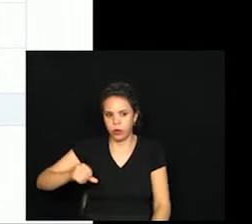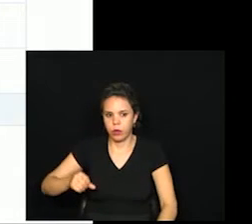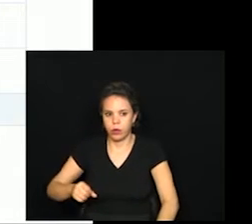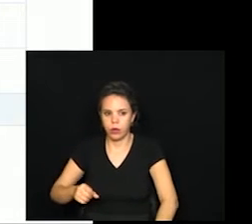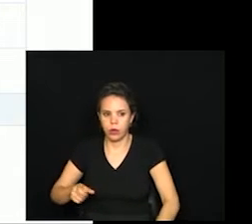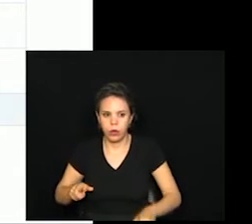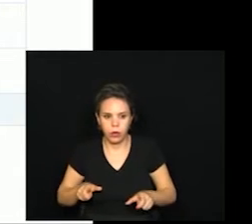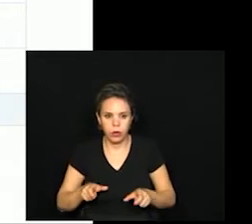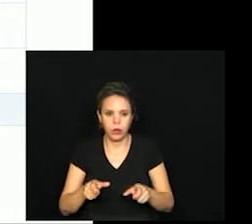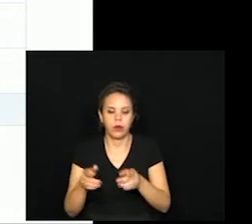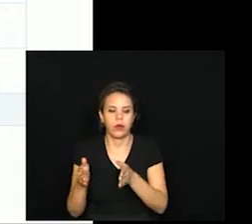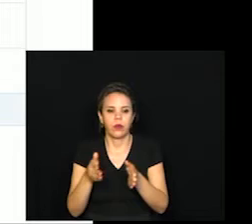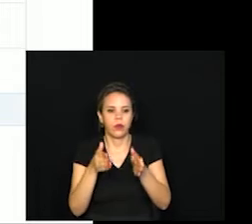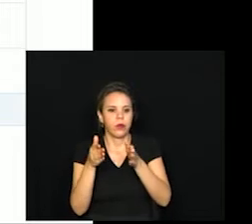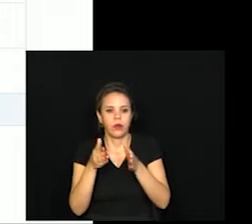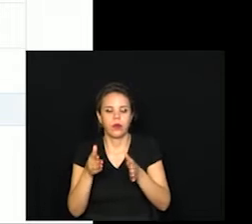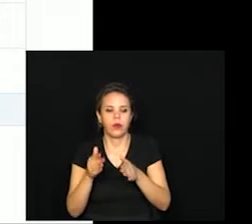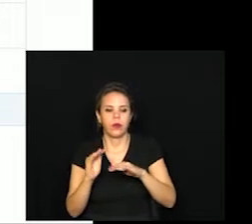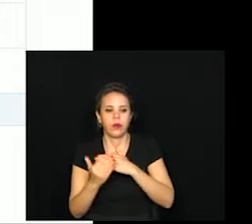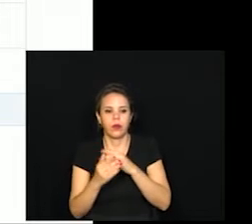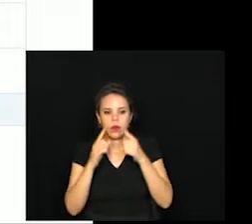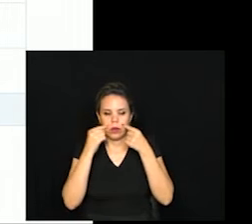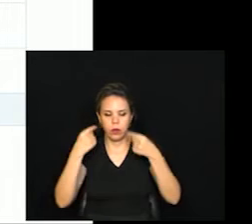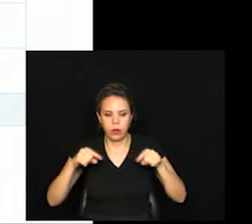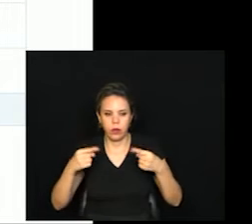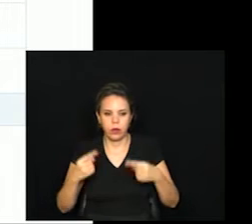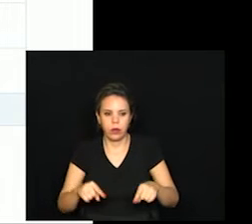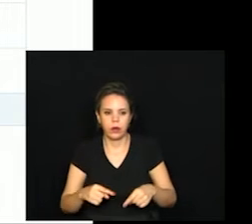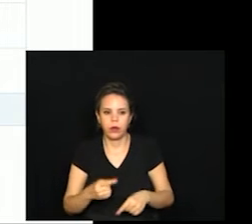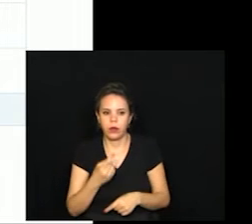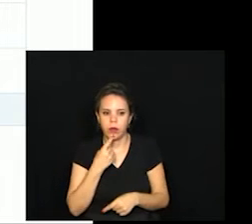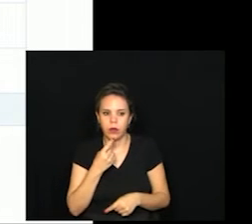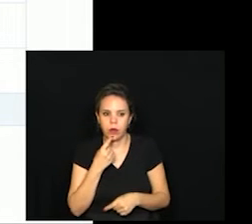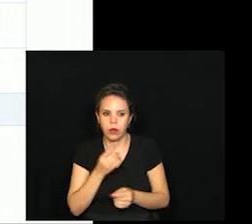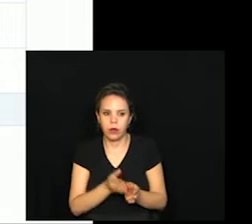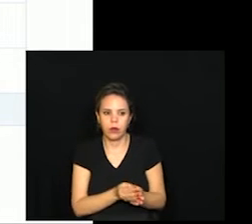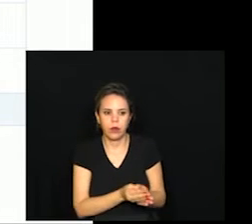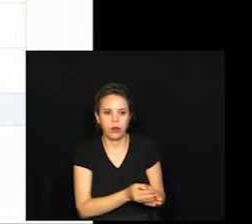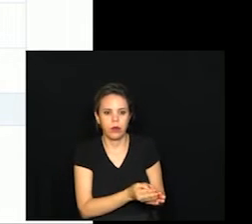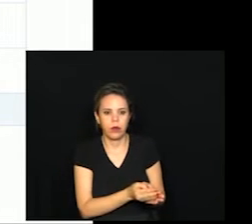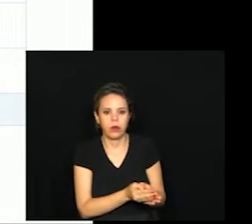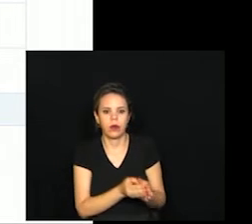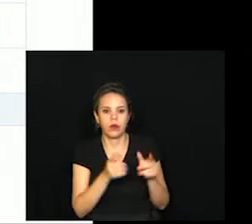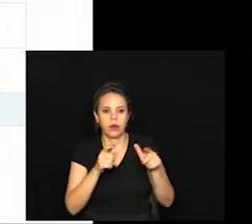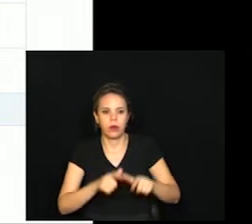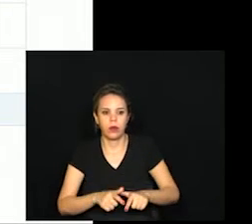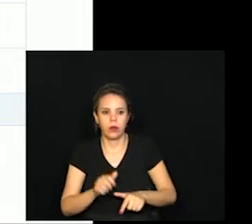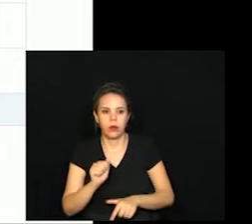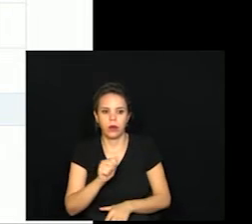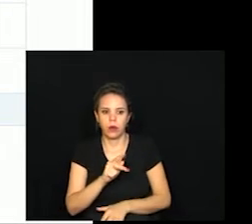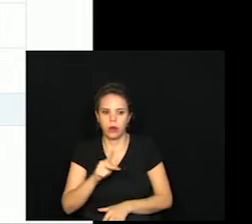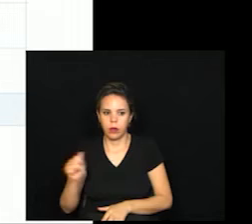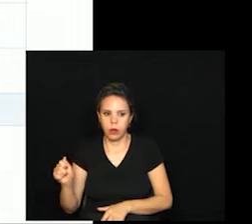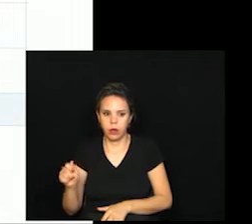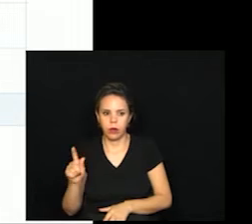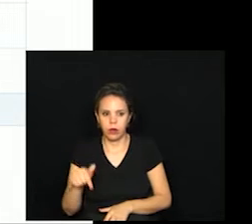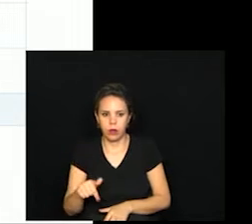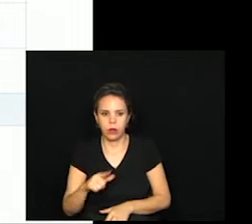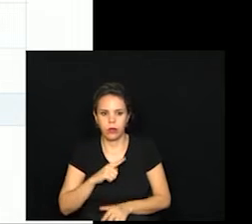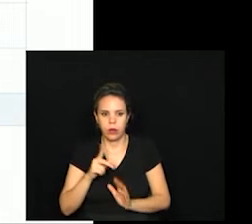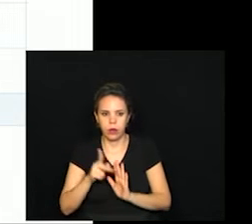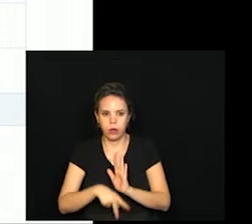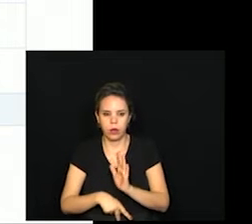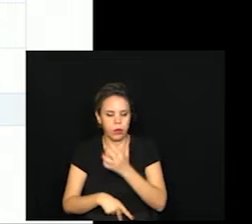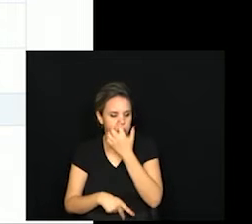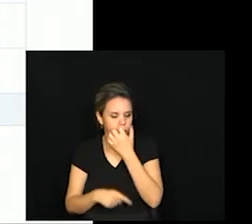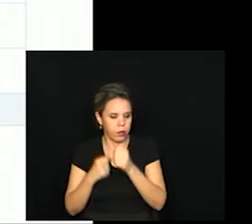que fica ali lá no bairro Carlos Gomes, na saída da Campinas Mojimirim. É uma área de APA e justamente existe um projeto